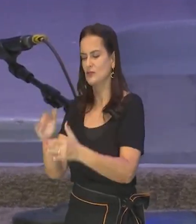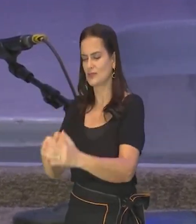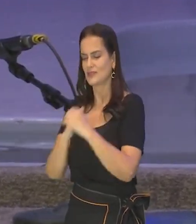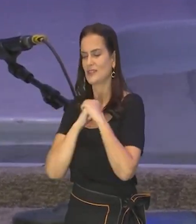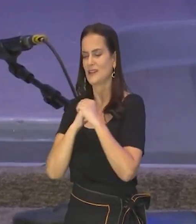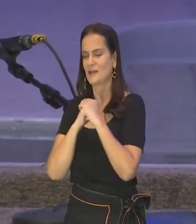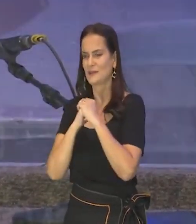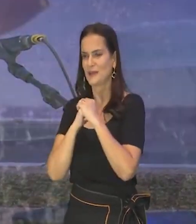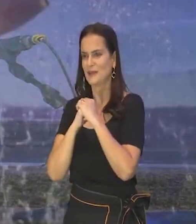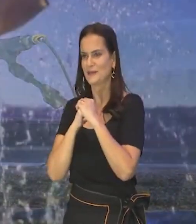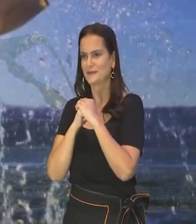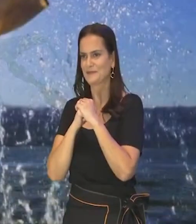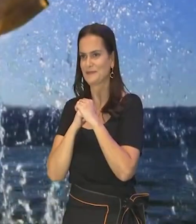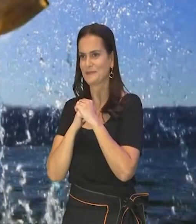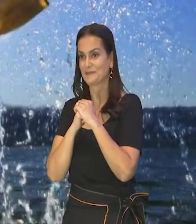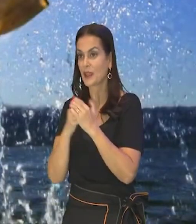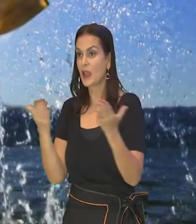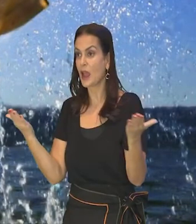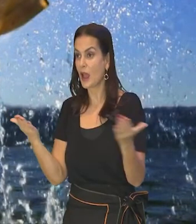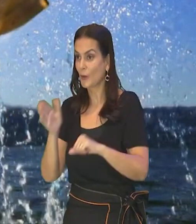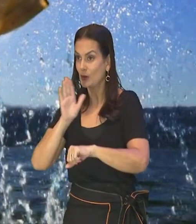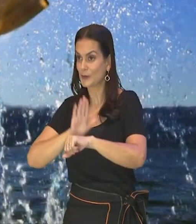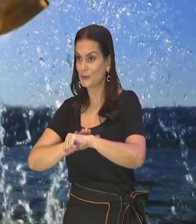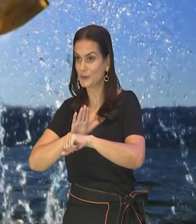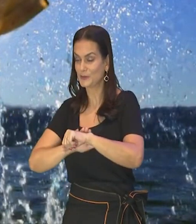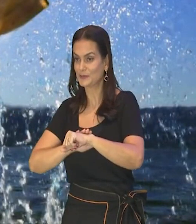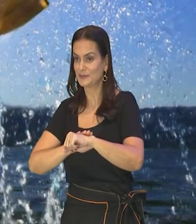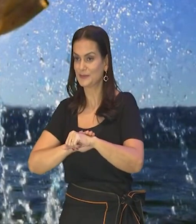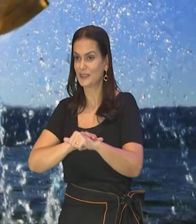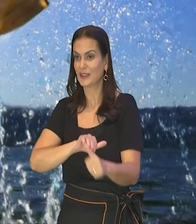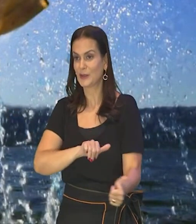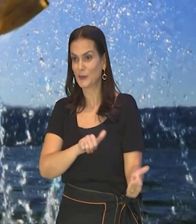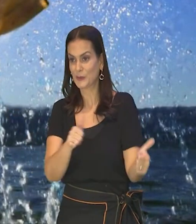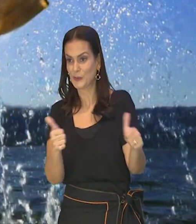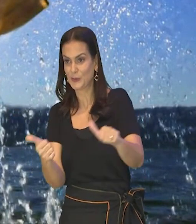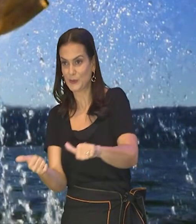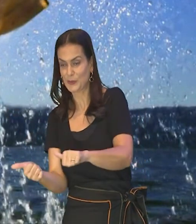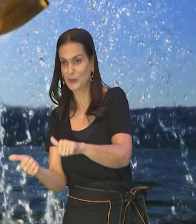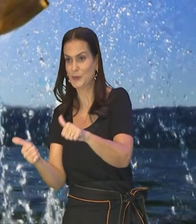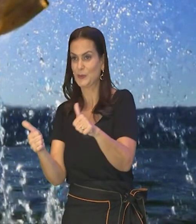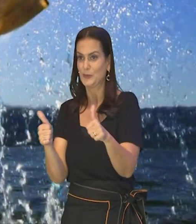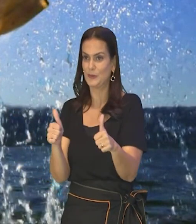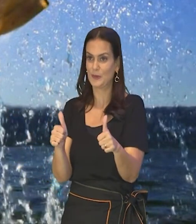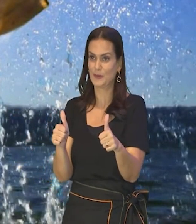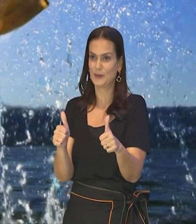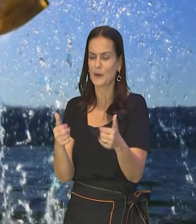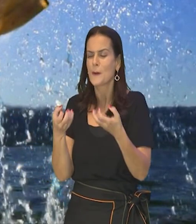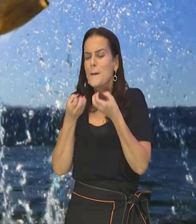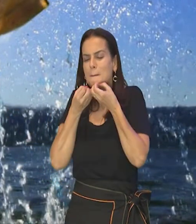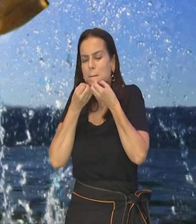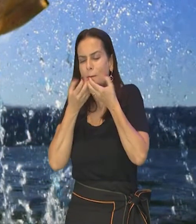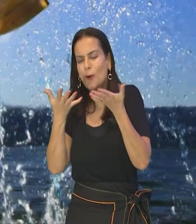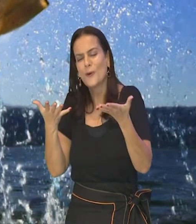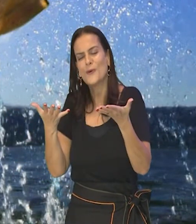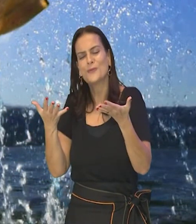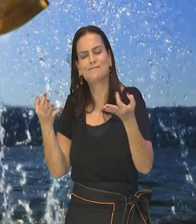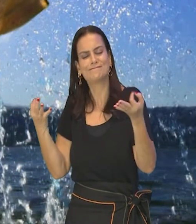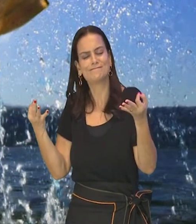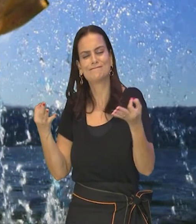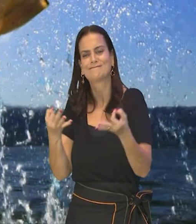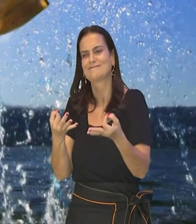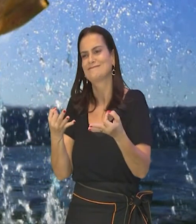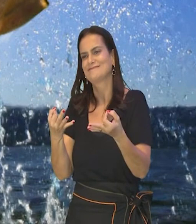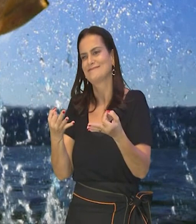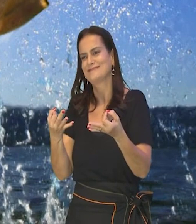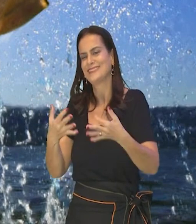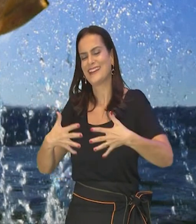Amém. Passemos, meus irmãos, a este momento tão bom, tão oportuno,